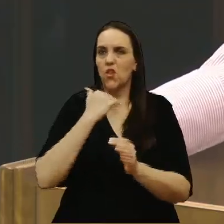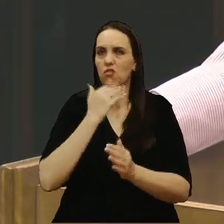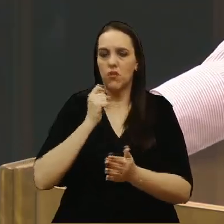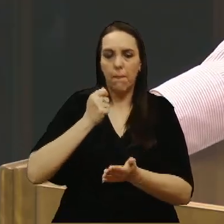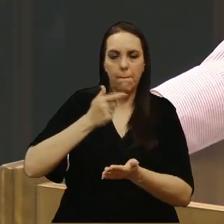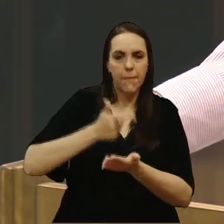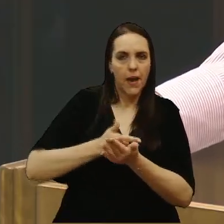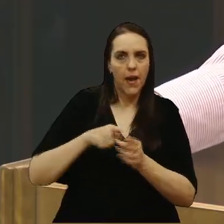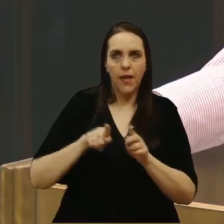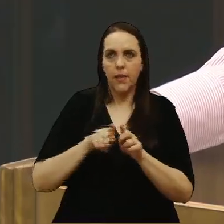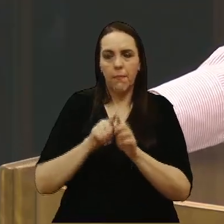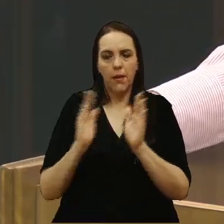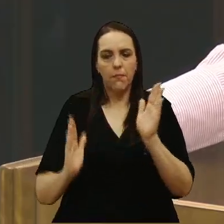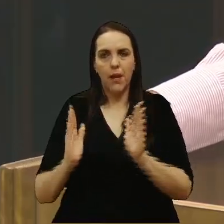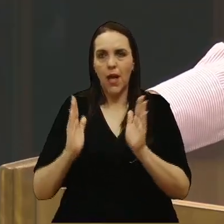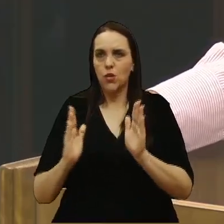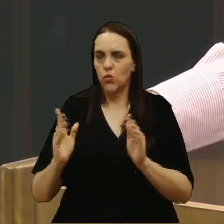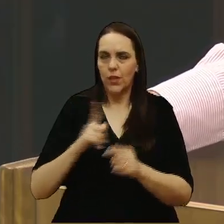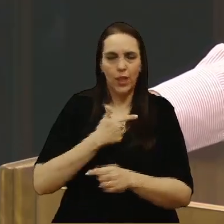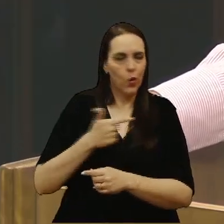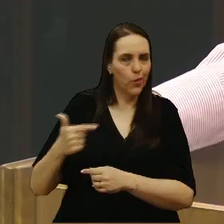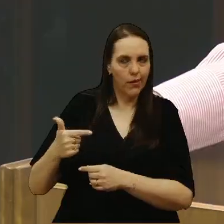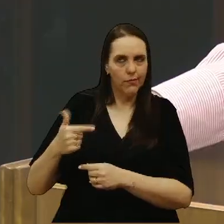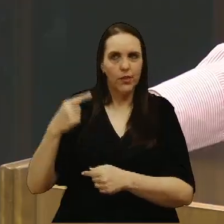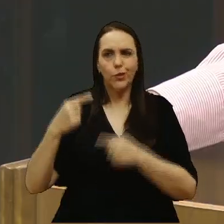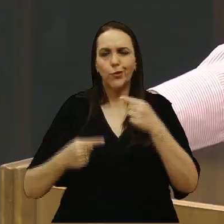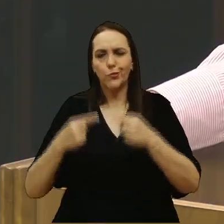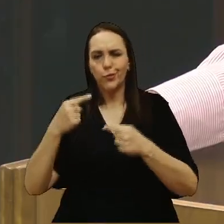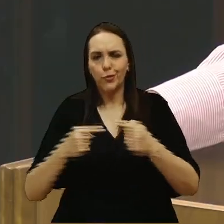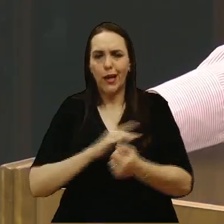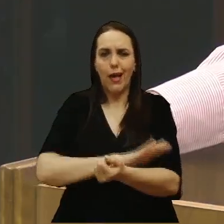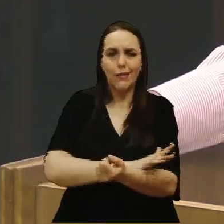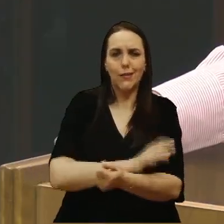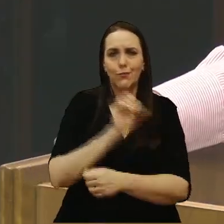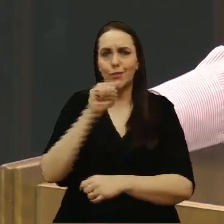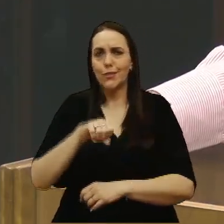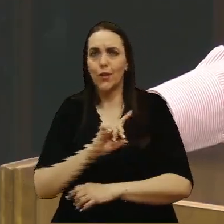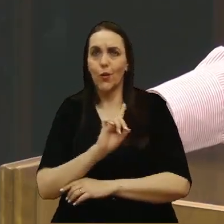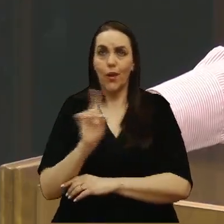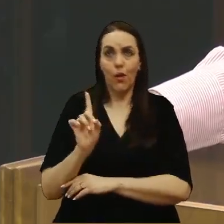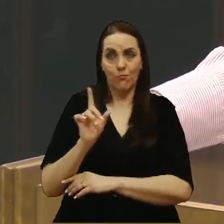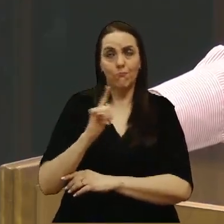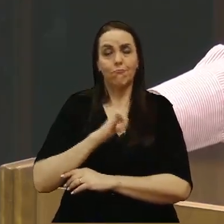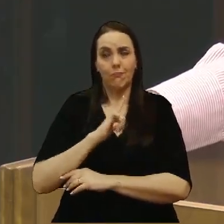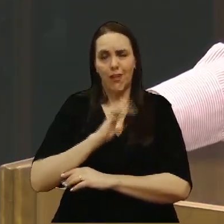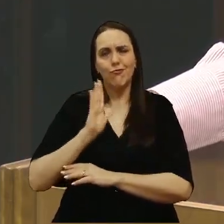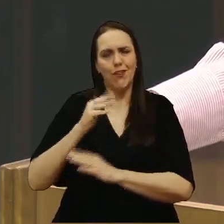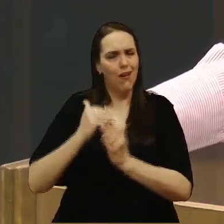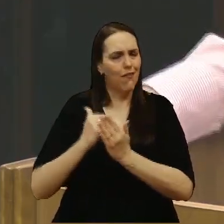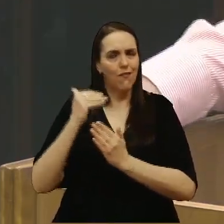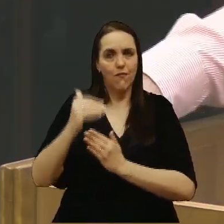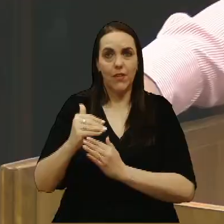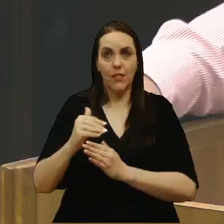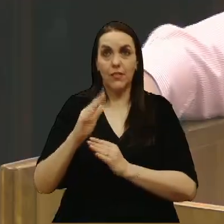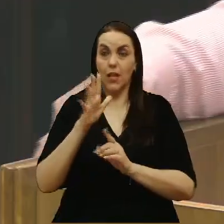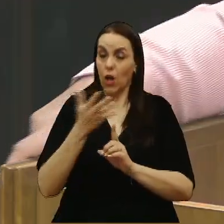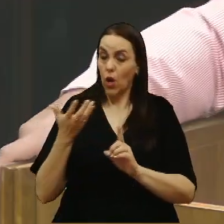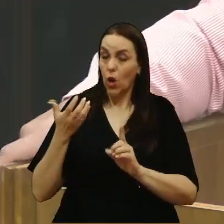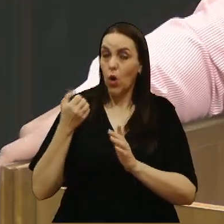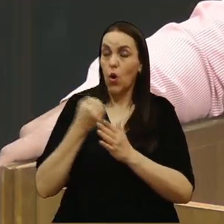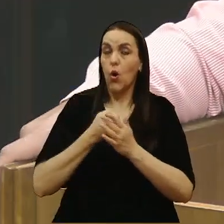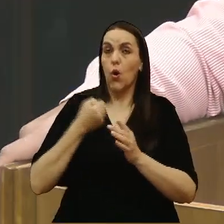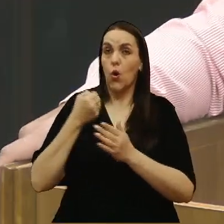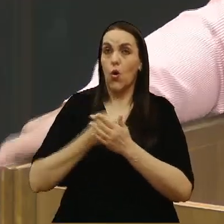Então, nós já passamos dessa fase de discutir se o racismo existe ou não. O que nós precisamos é combatê-lo e, como